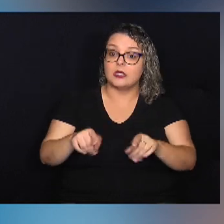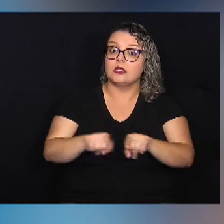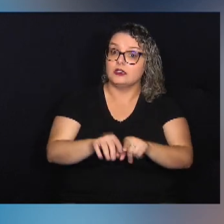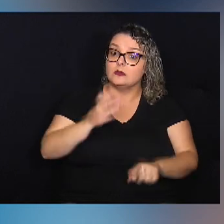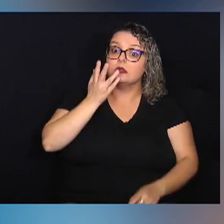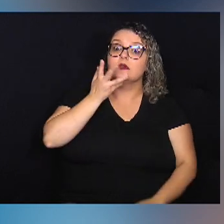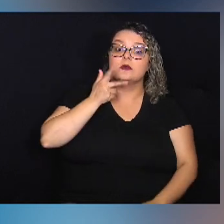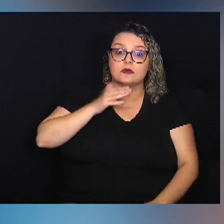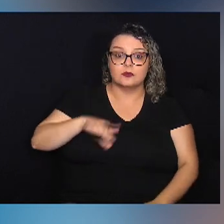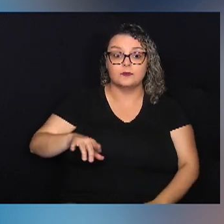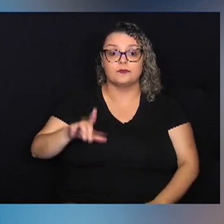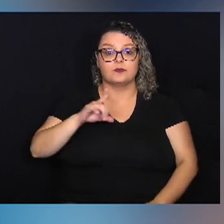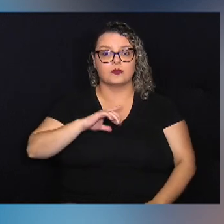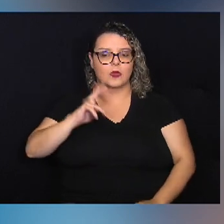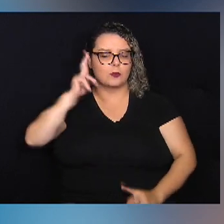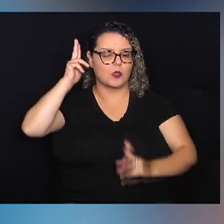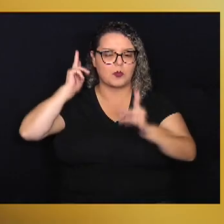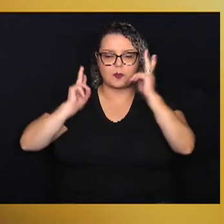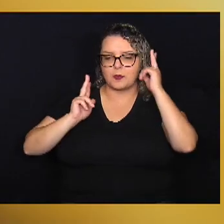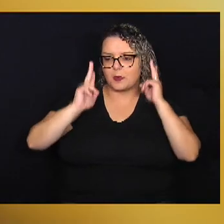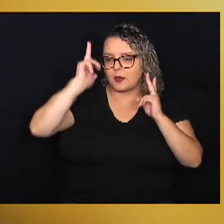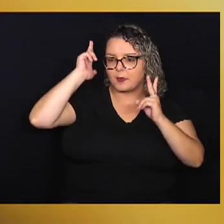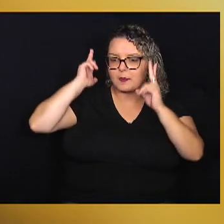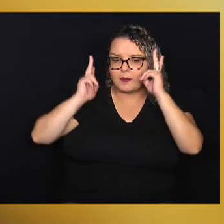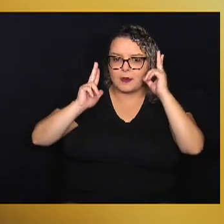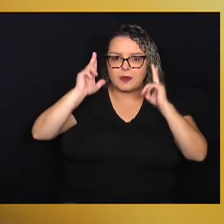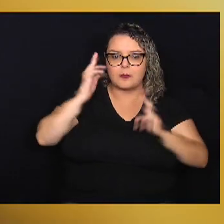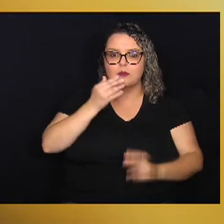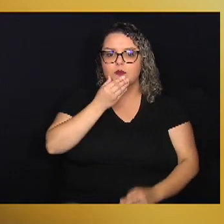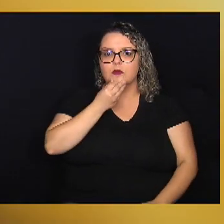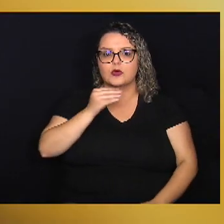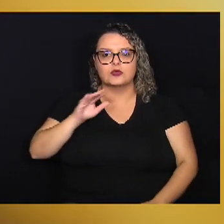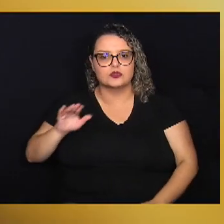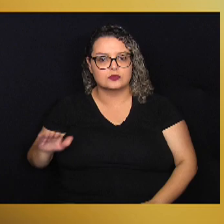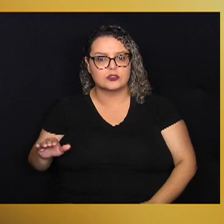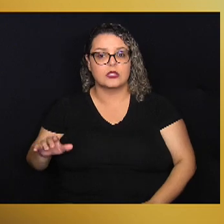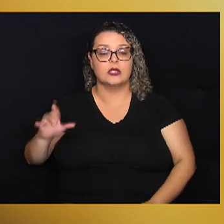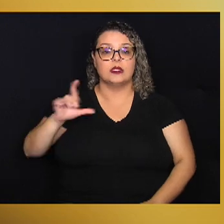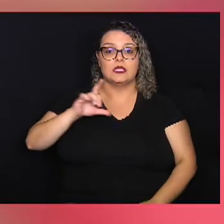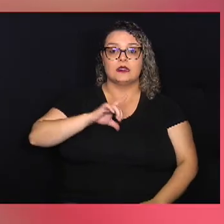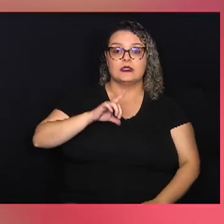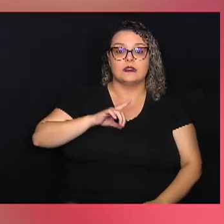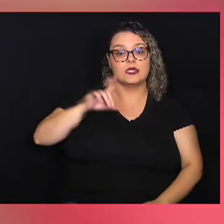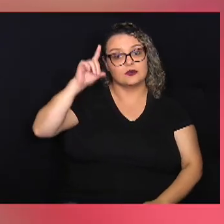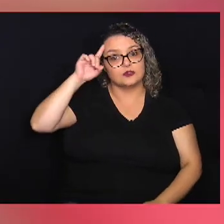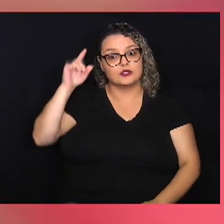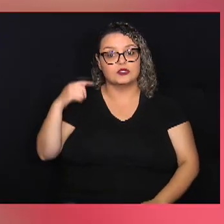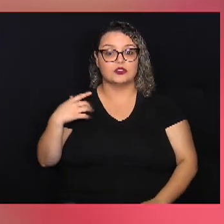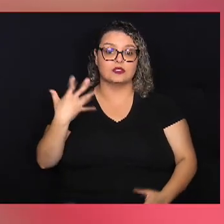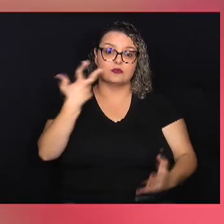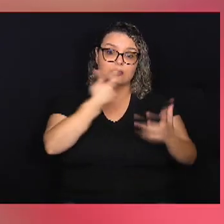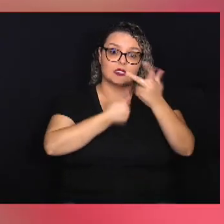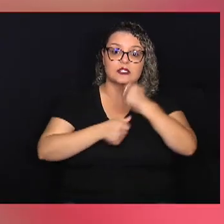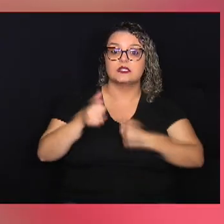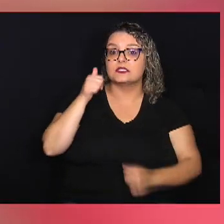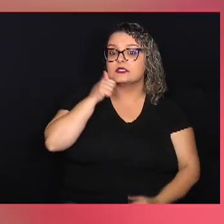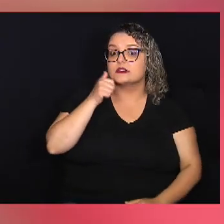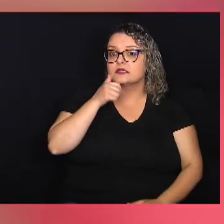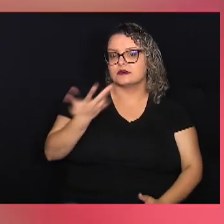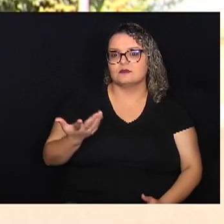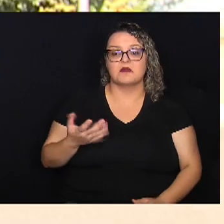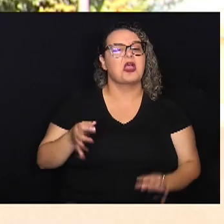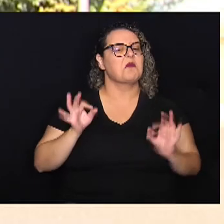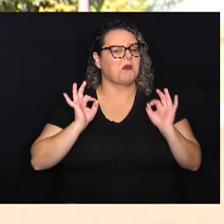crianças tem corte de cabelo, para os meninos, tem o Dia da Beleza das Meninas, A coisa é